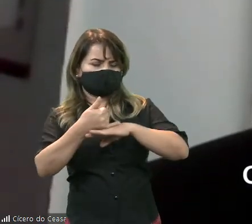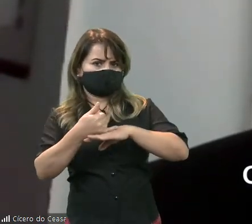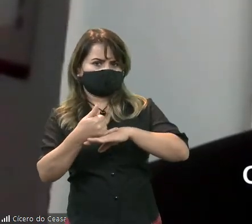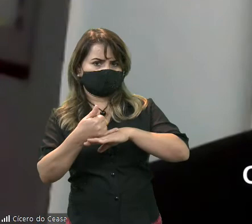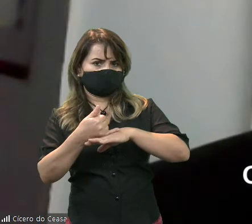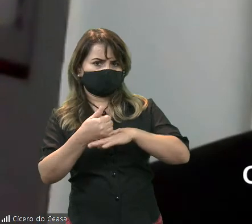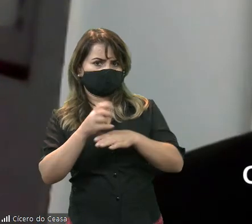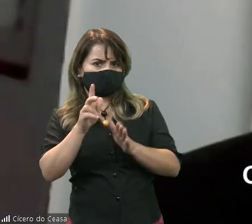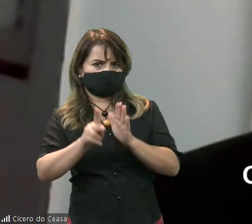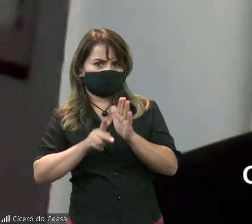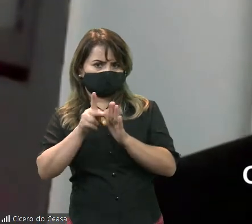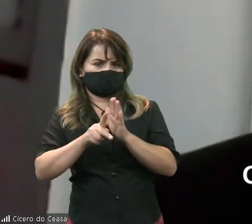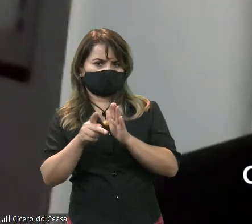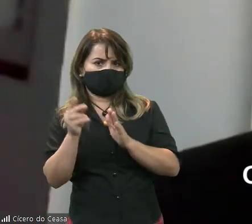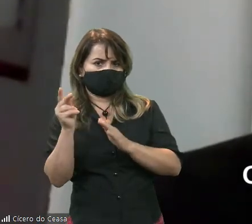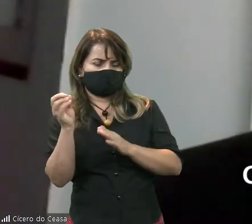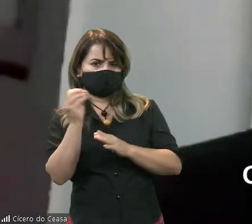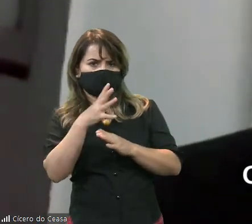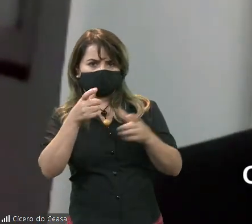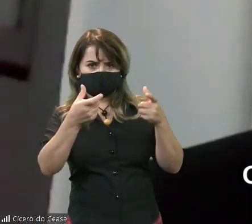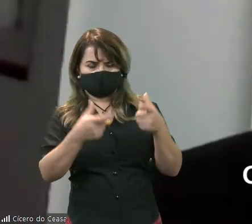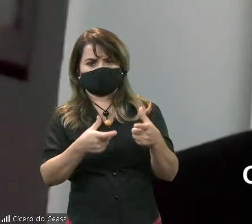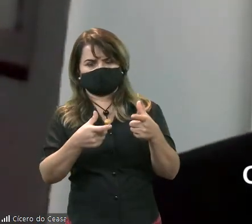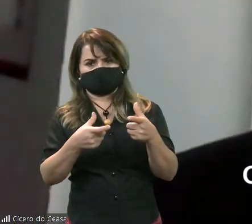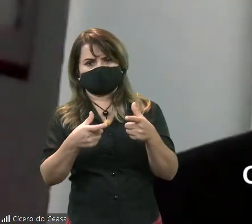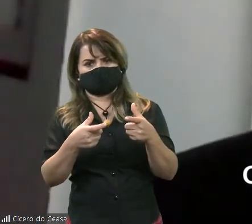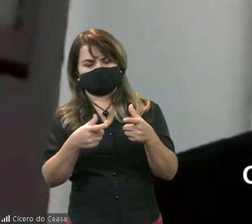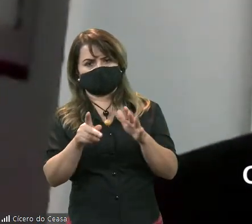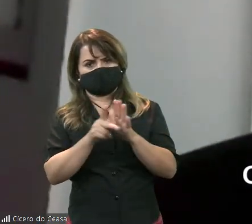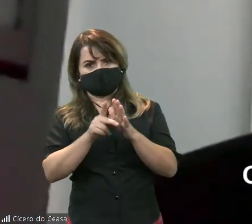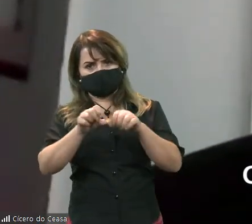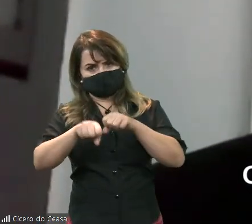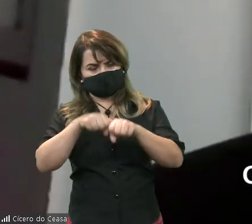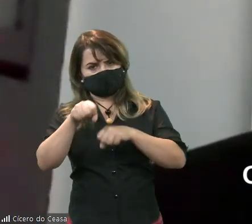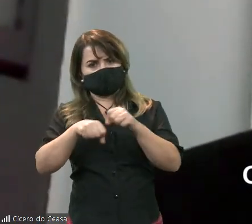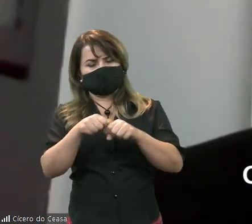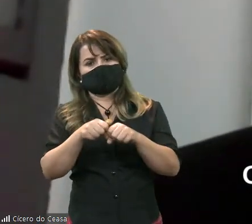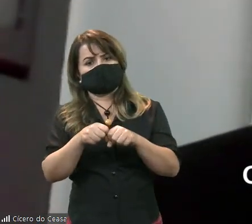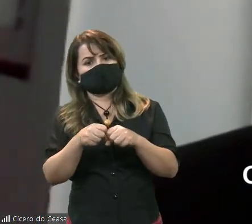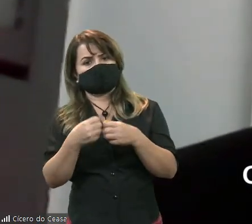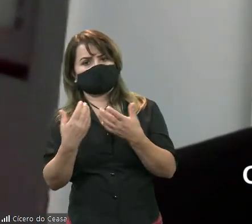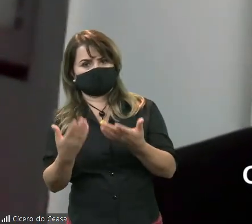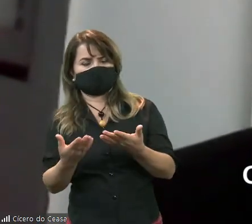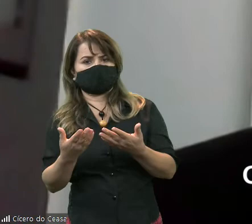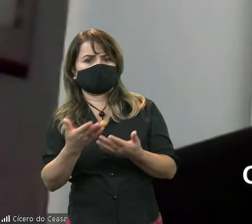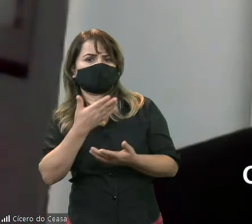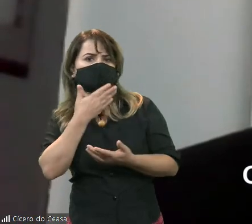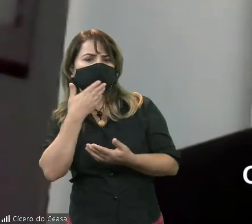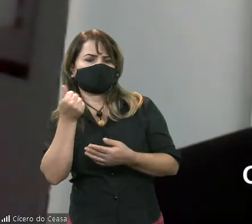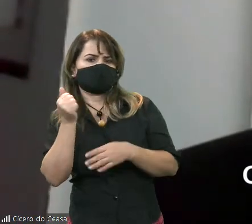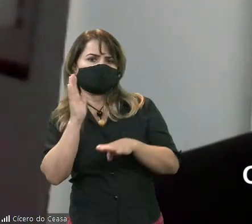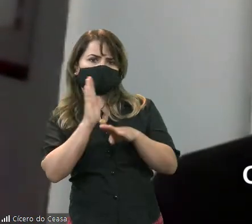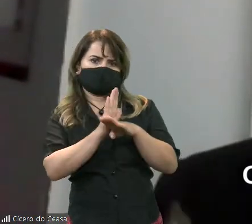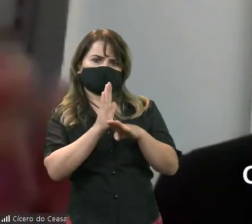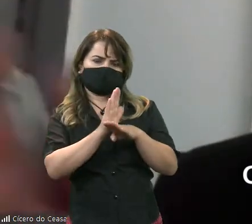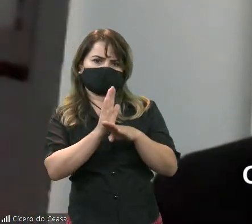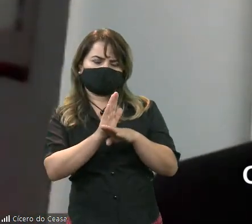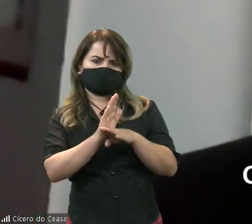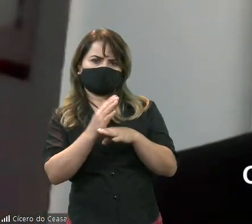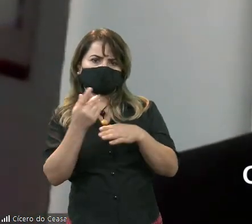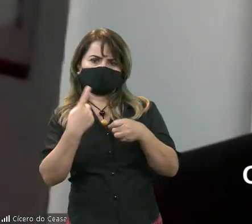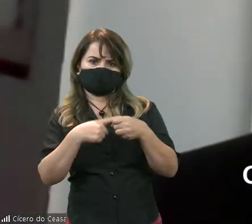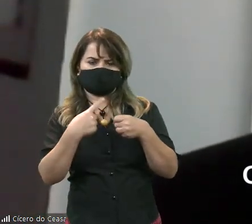terá será favorável à cidade, porque tem muita cidade no estado de São Paulo,